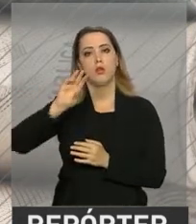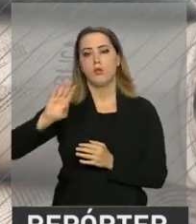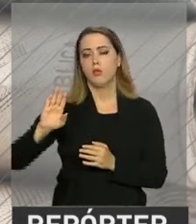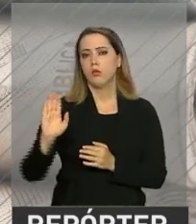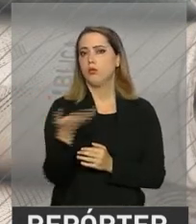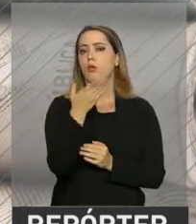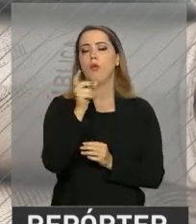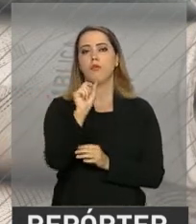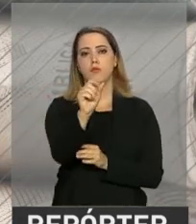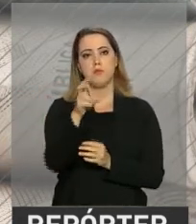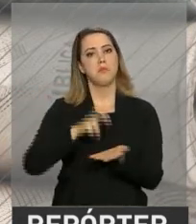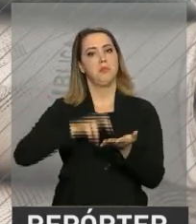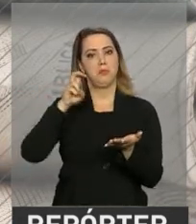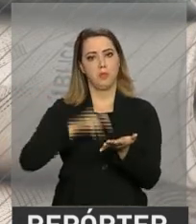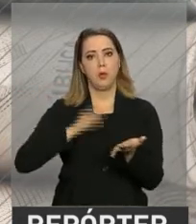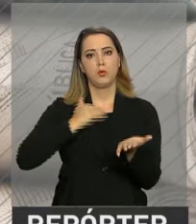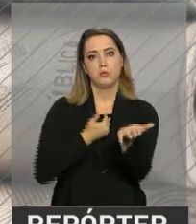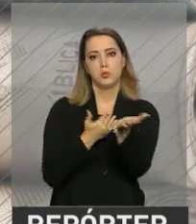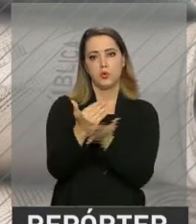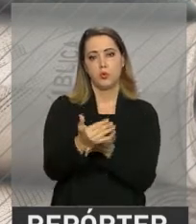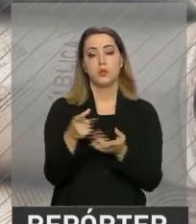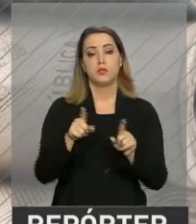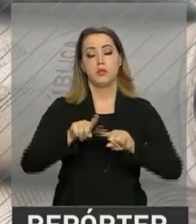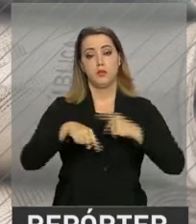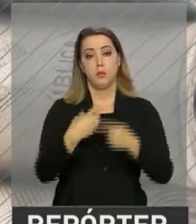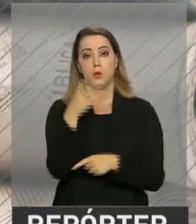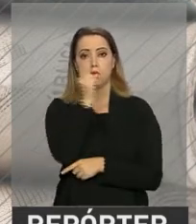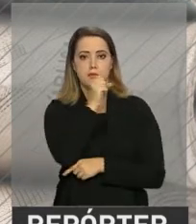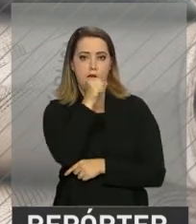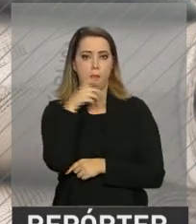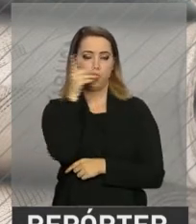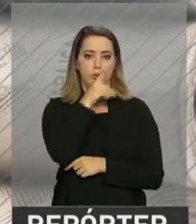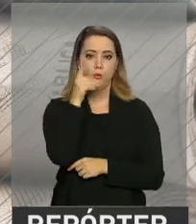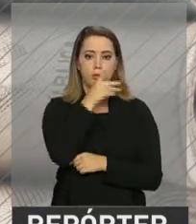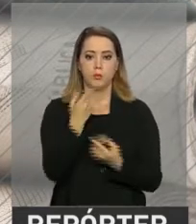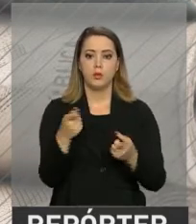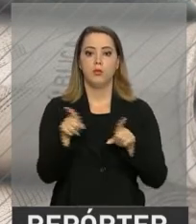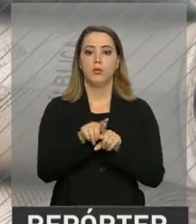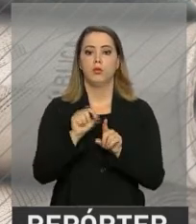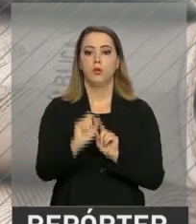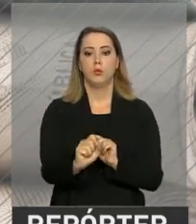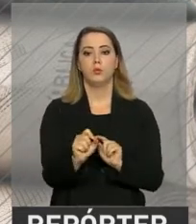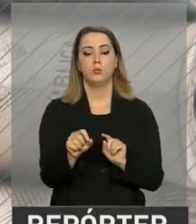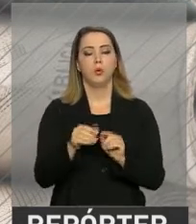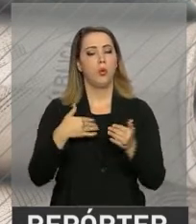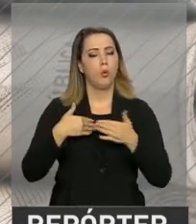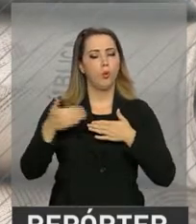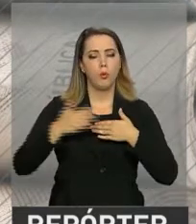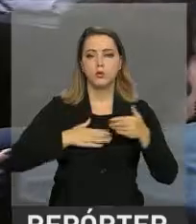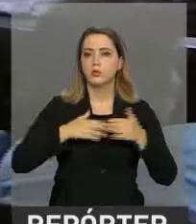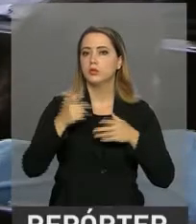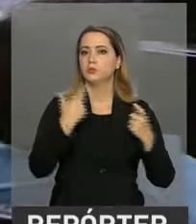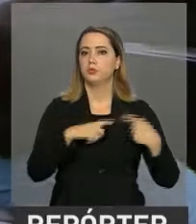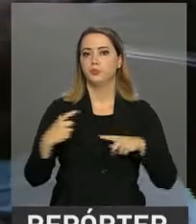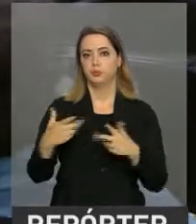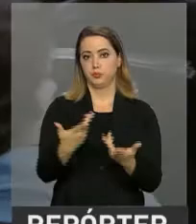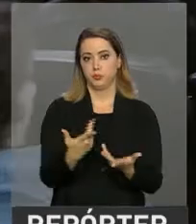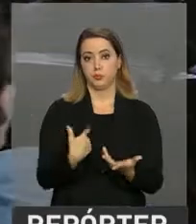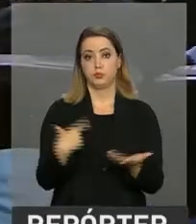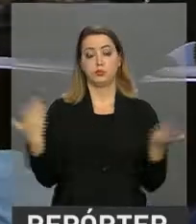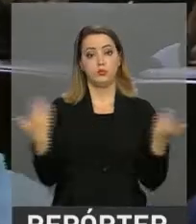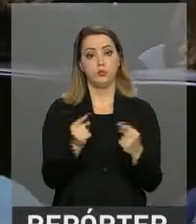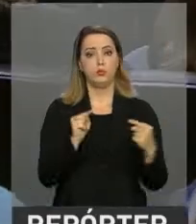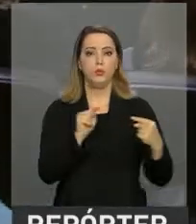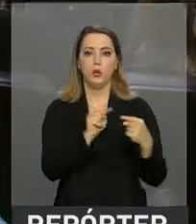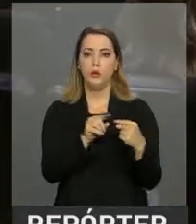nove e meia da manhã aos fins de semana e nos feriados não houve mudança ea retirada pode ser feita em qualquer horário o objetivo das